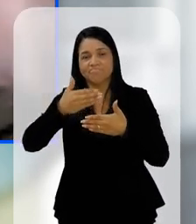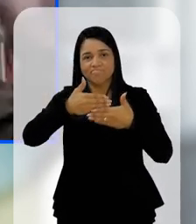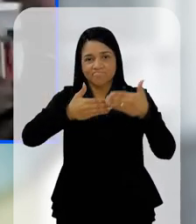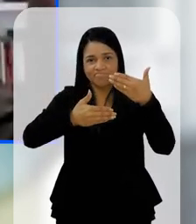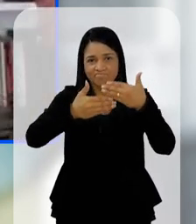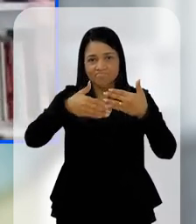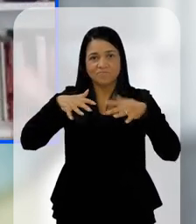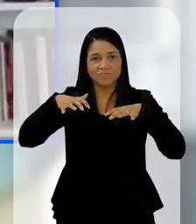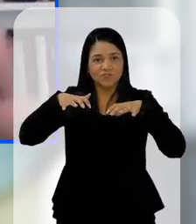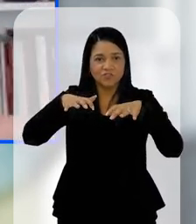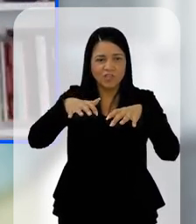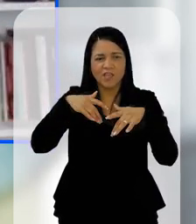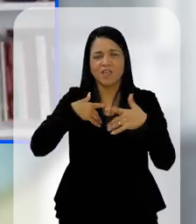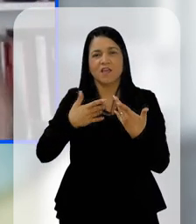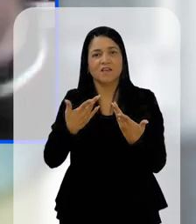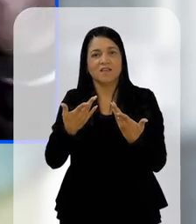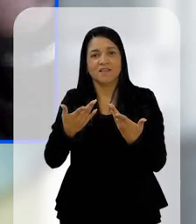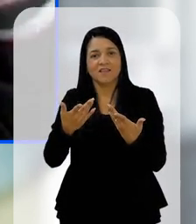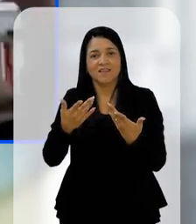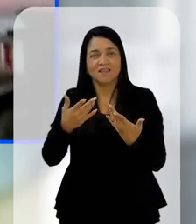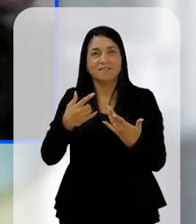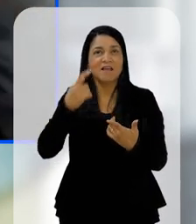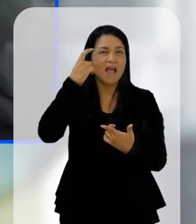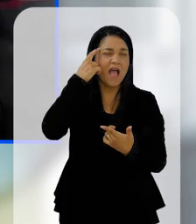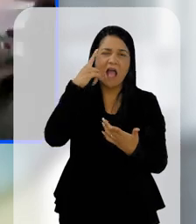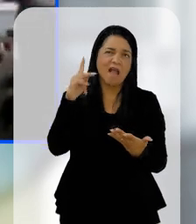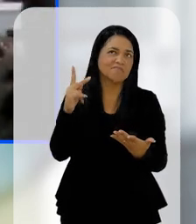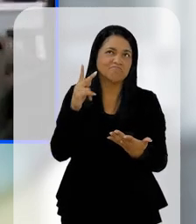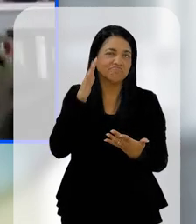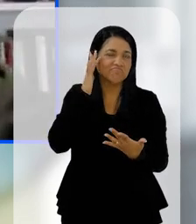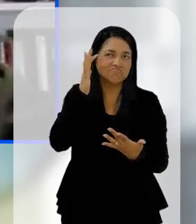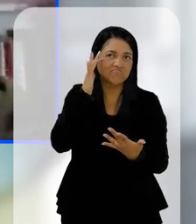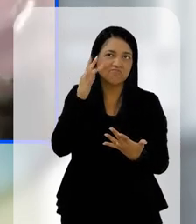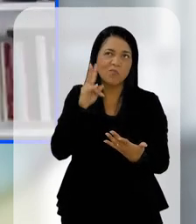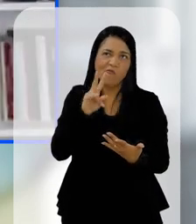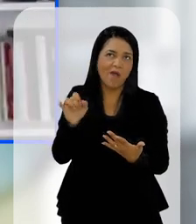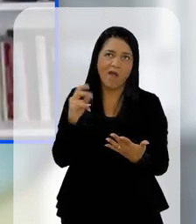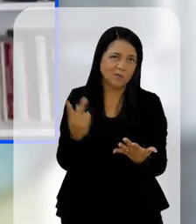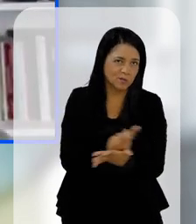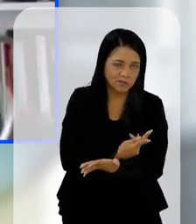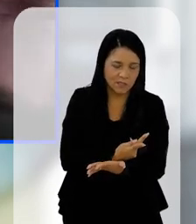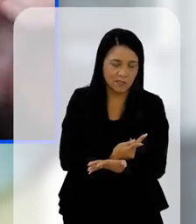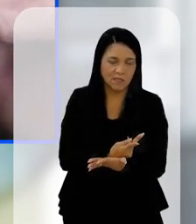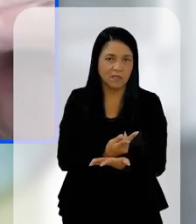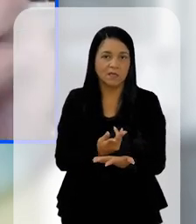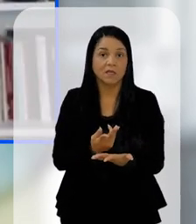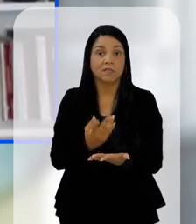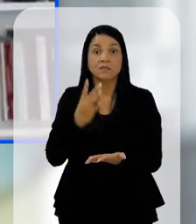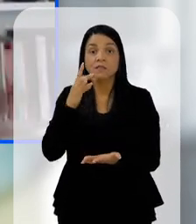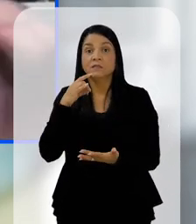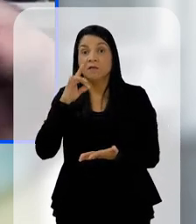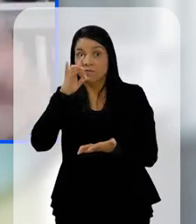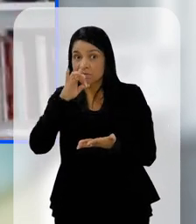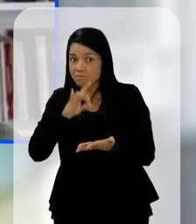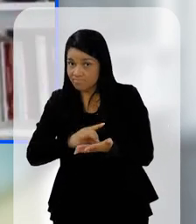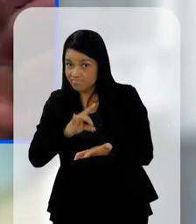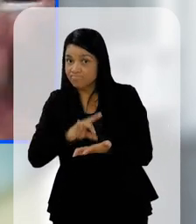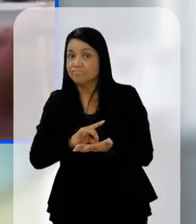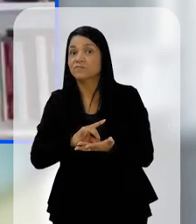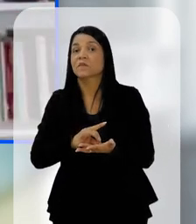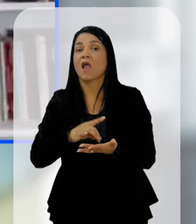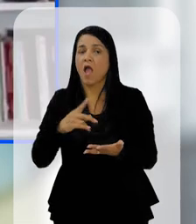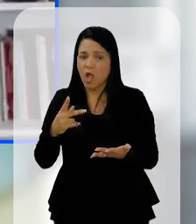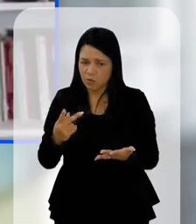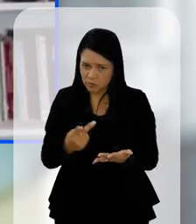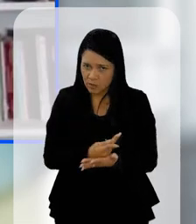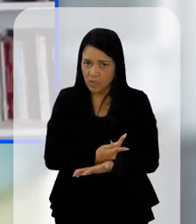de enchente, mas isso não vai acontecer, ou seja, sempre imaginando um cenário positivo e não realista. E na realidade, essas coisas